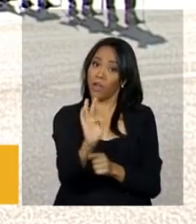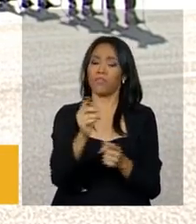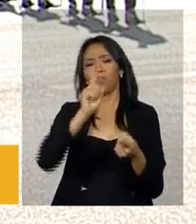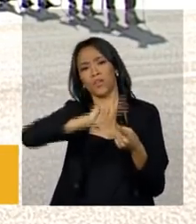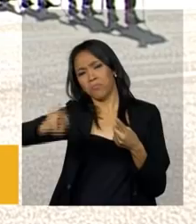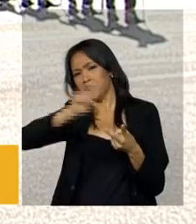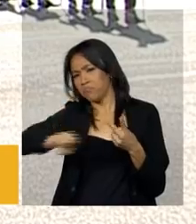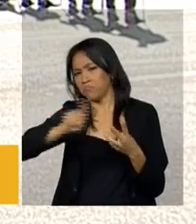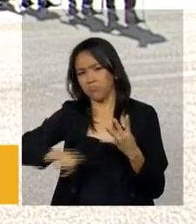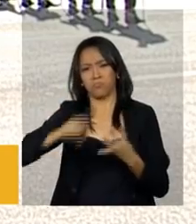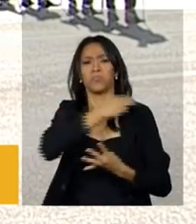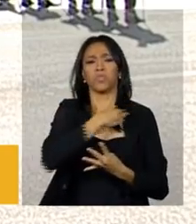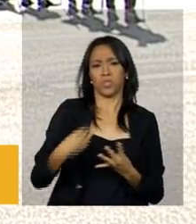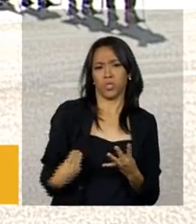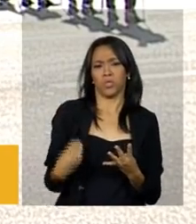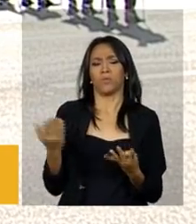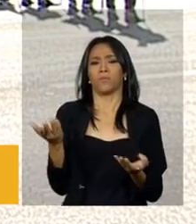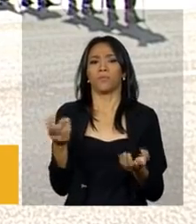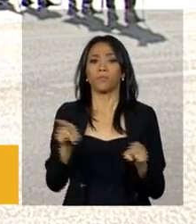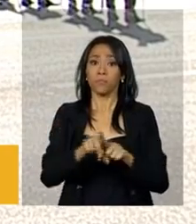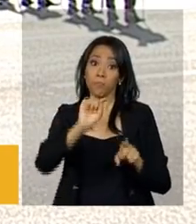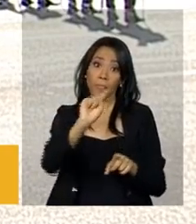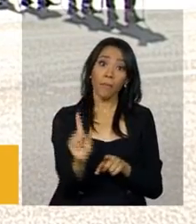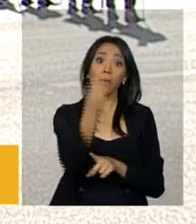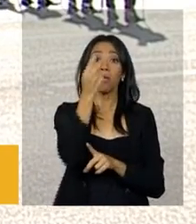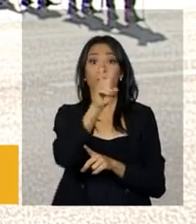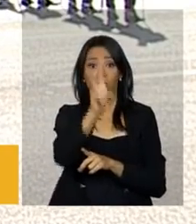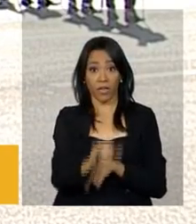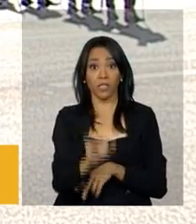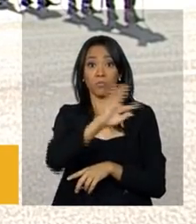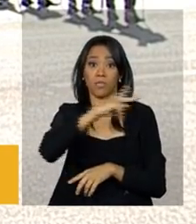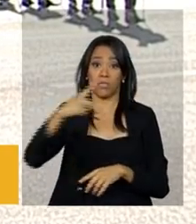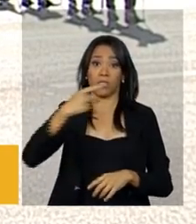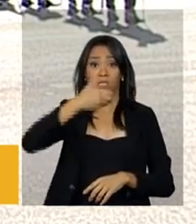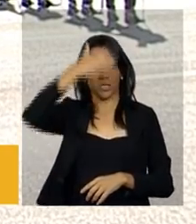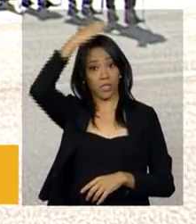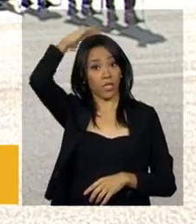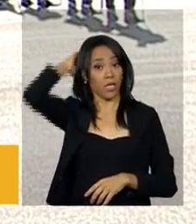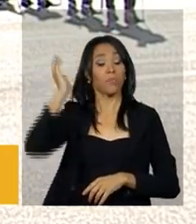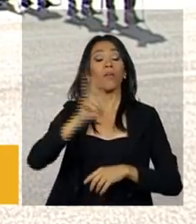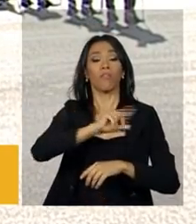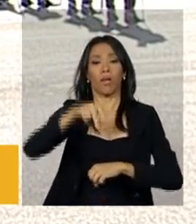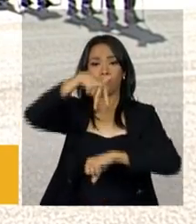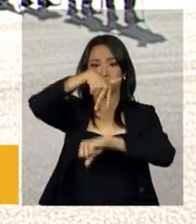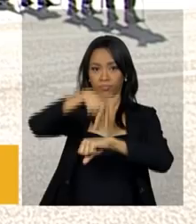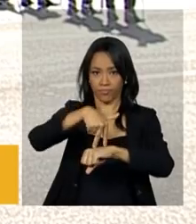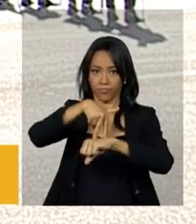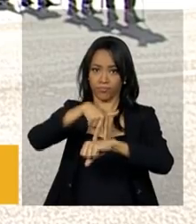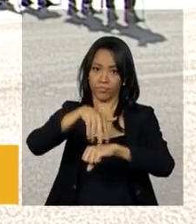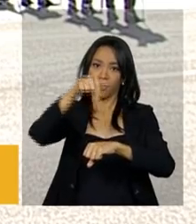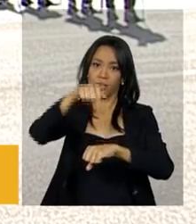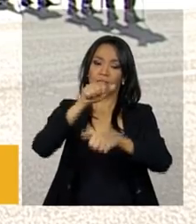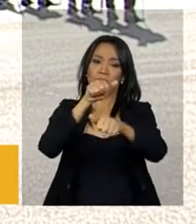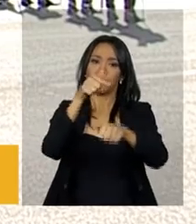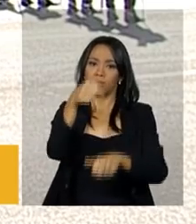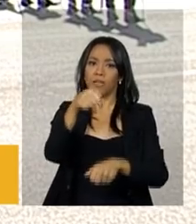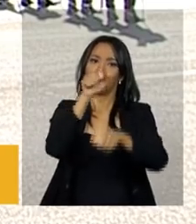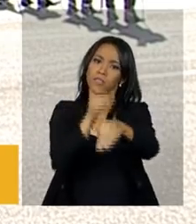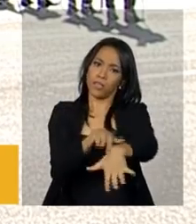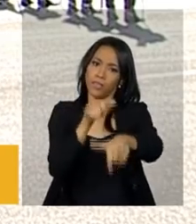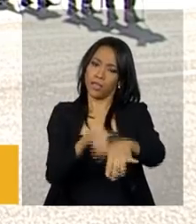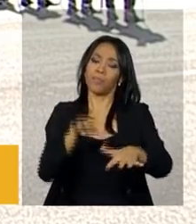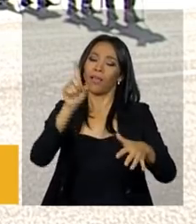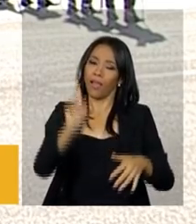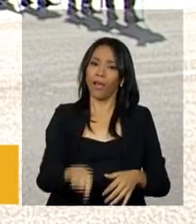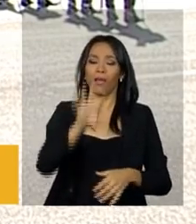de ministros. Pela primeira vez, o presidente Michel Temer vai presidir o desfile cívico-militar de 7 de setembro como presidente